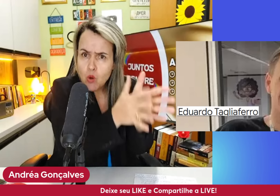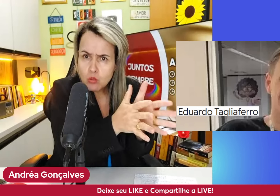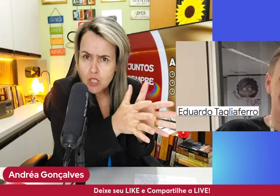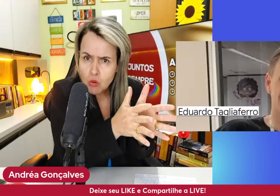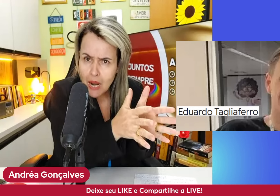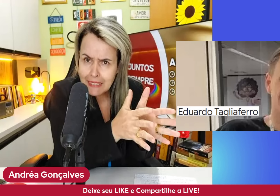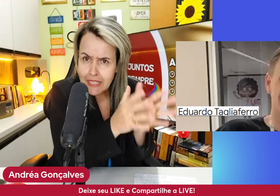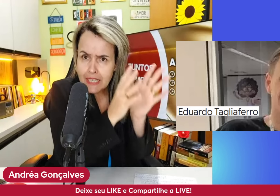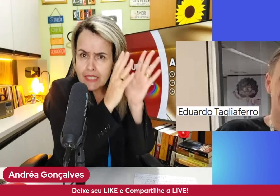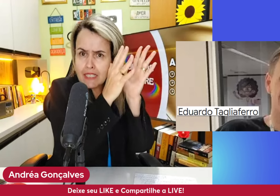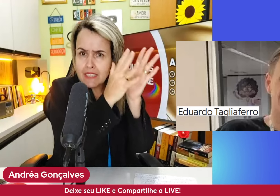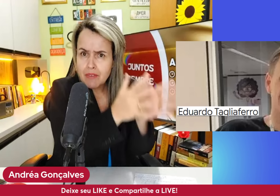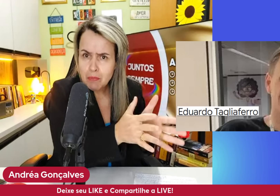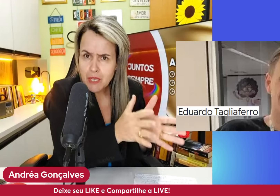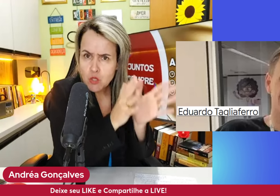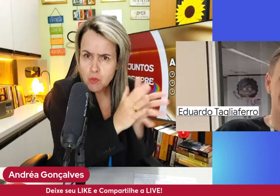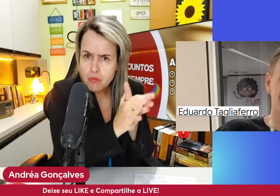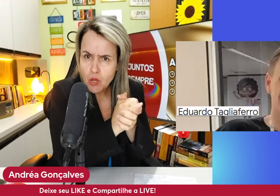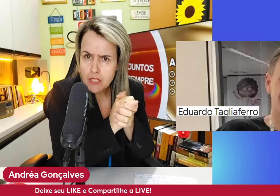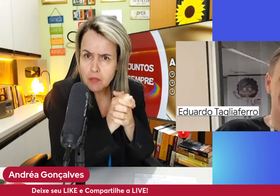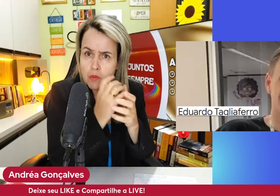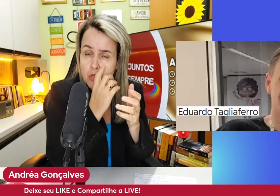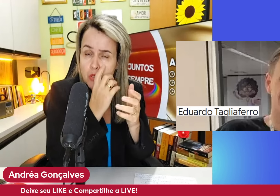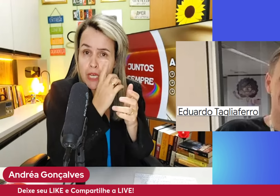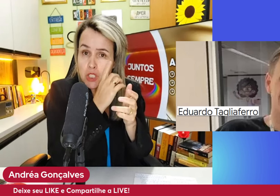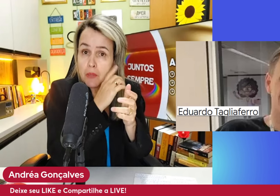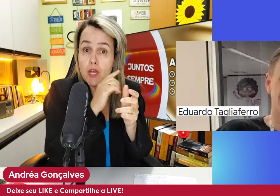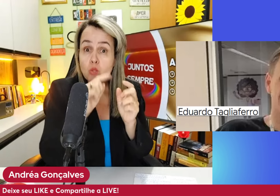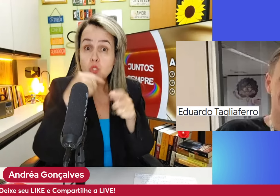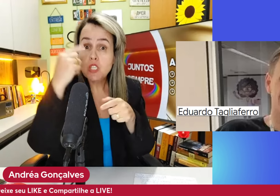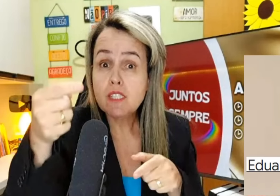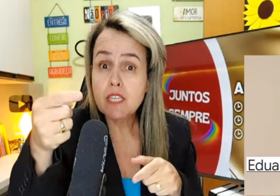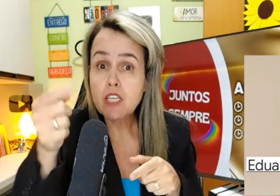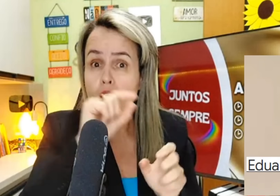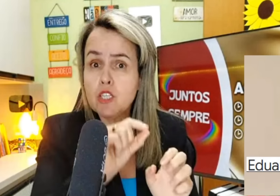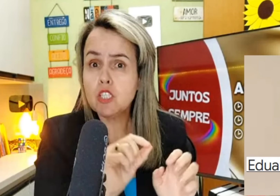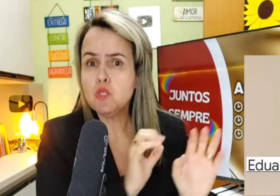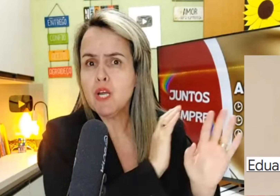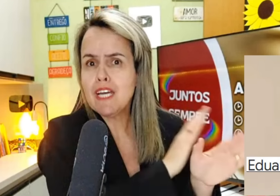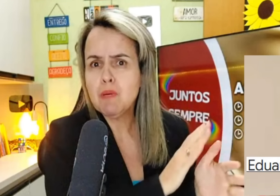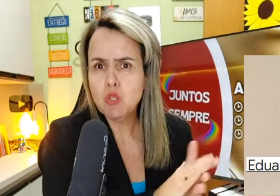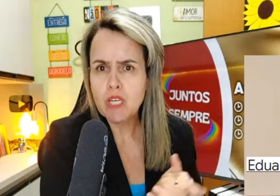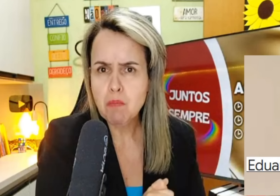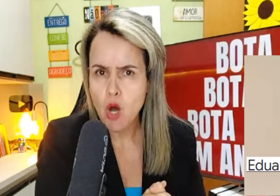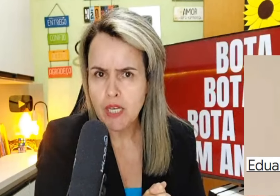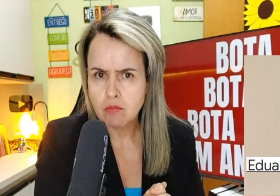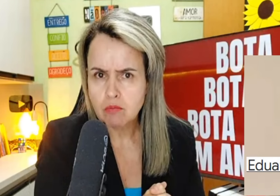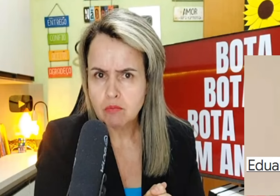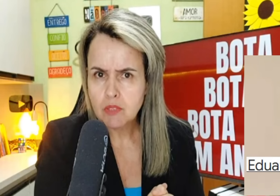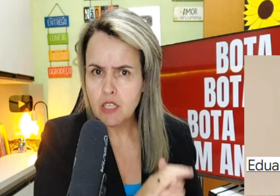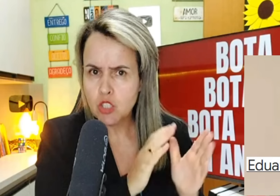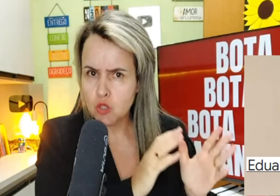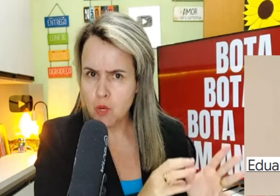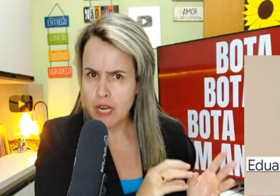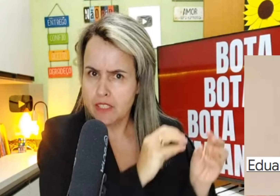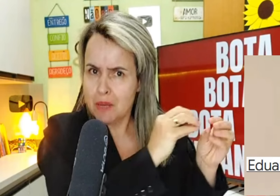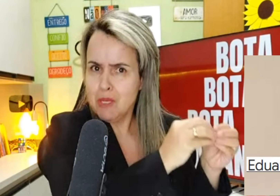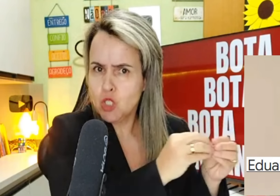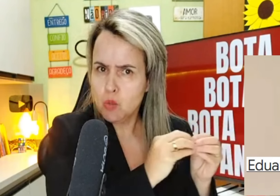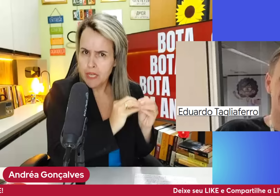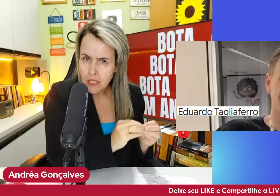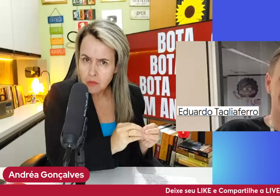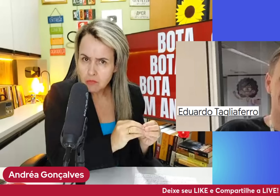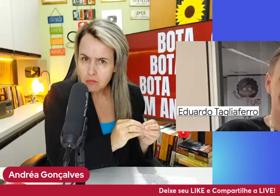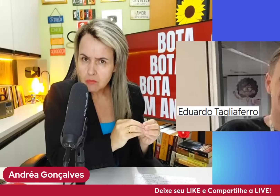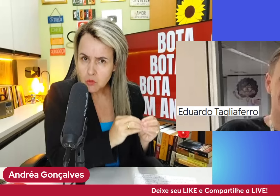aqui pegou o celular dele que ele tava preso por violência doméstica no dia seguinte Alexandre Moraes mandou ele embora Alexandre Moraes